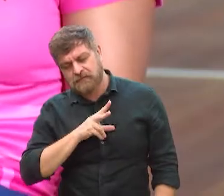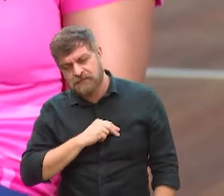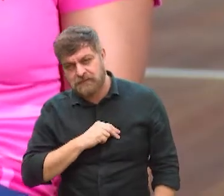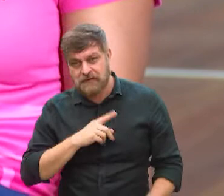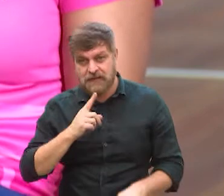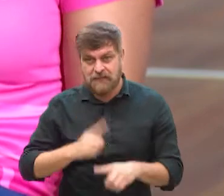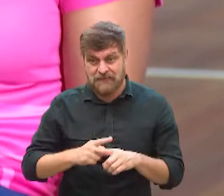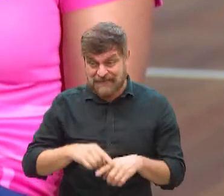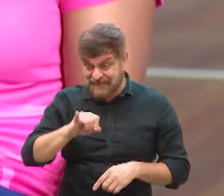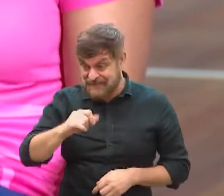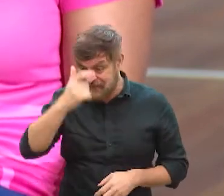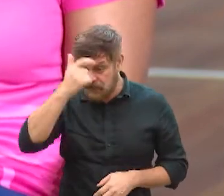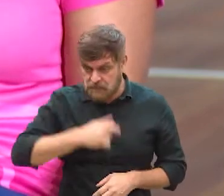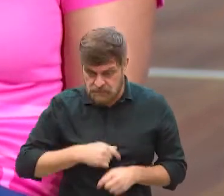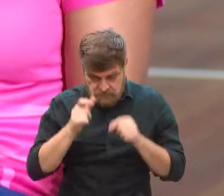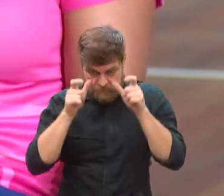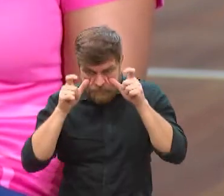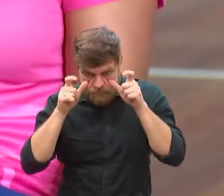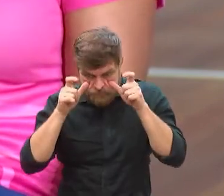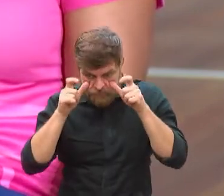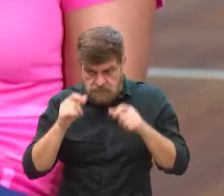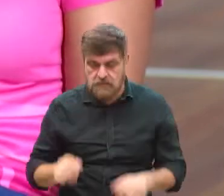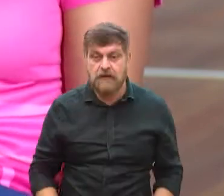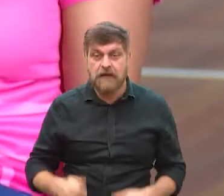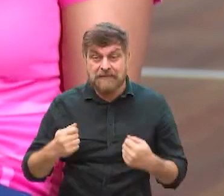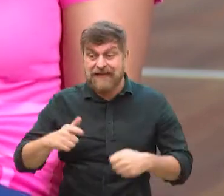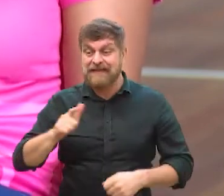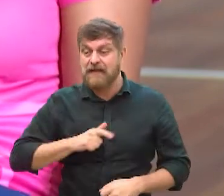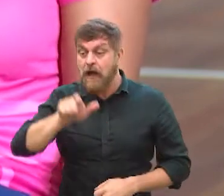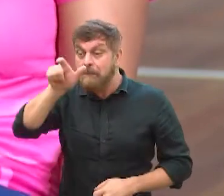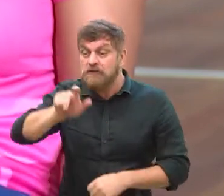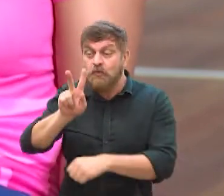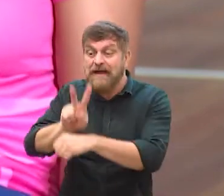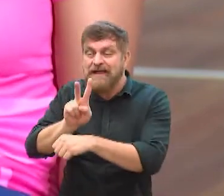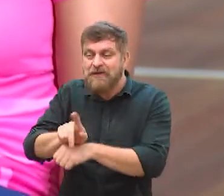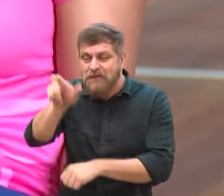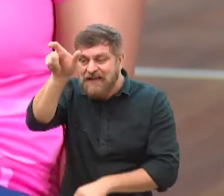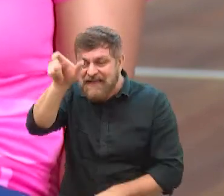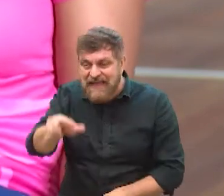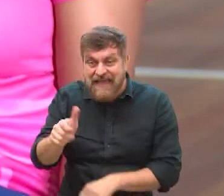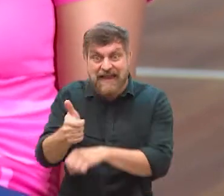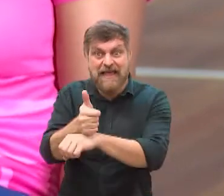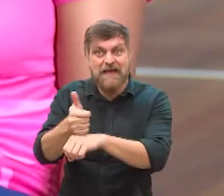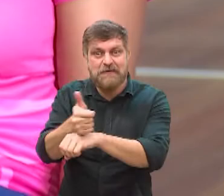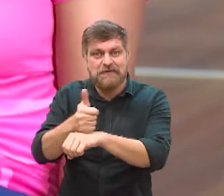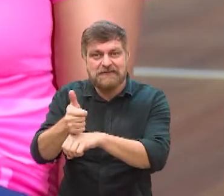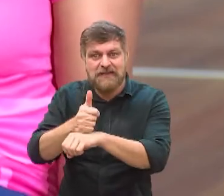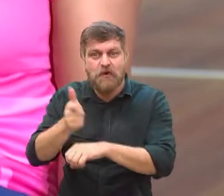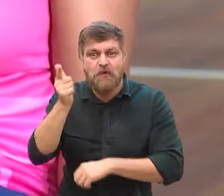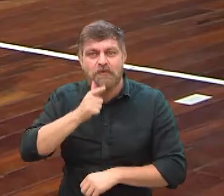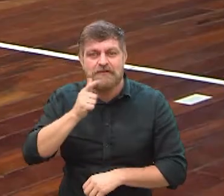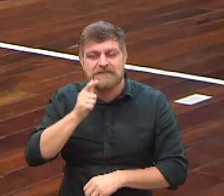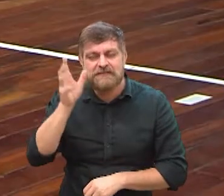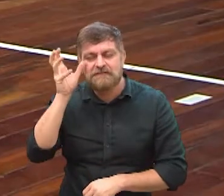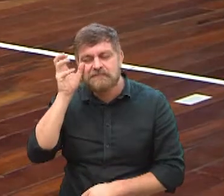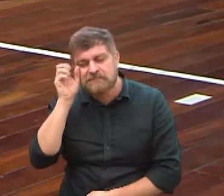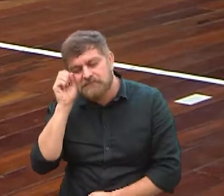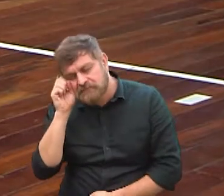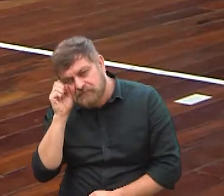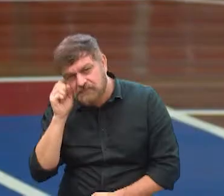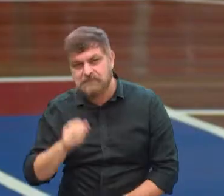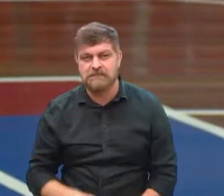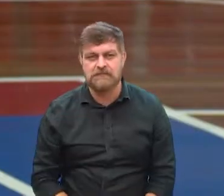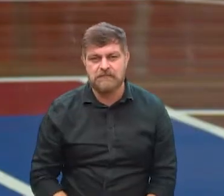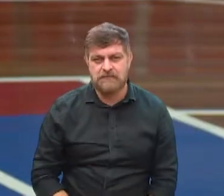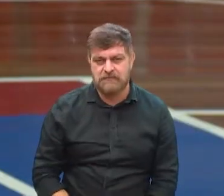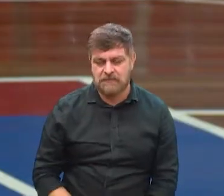sono faz toda a diferença, né, de recuperação. Então eu admiro muito essas características de cada jogador. Ô Jane, a